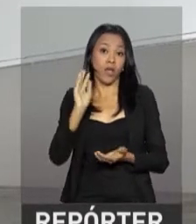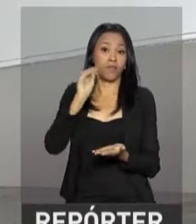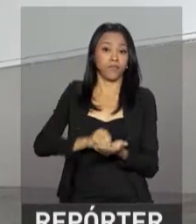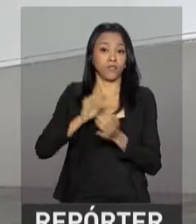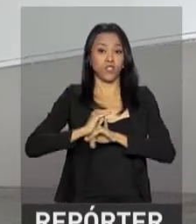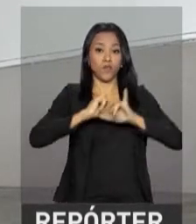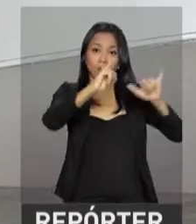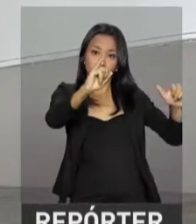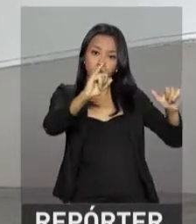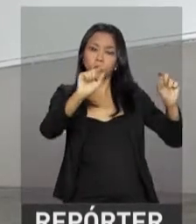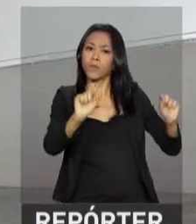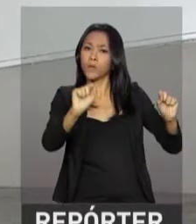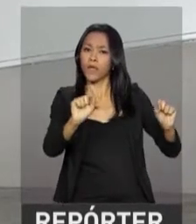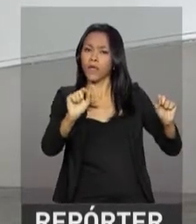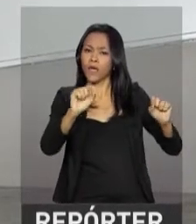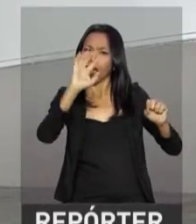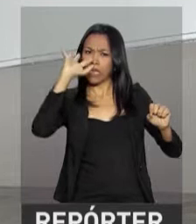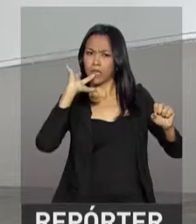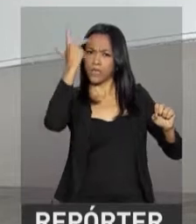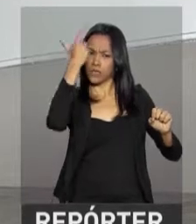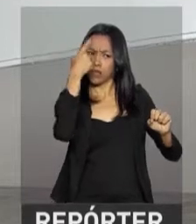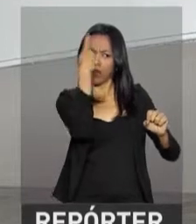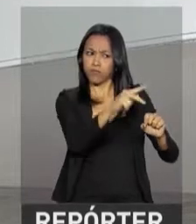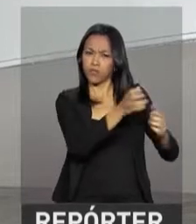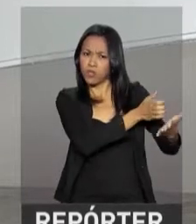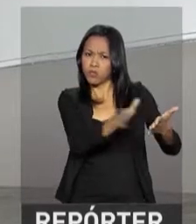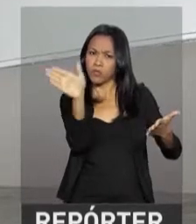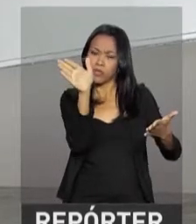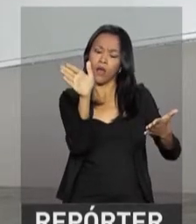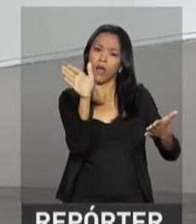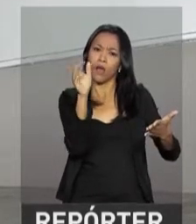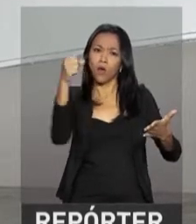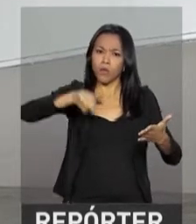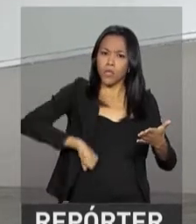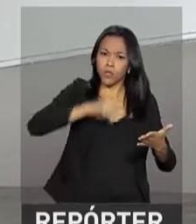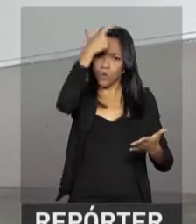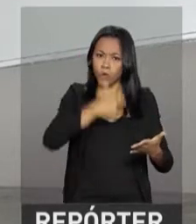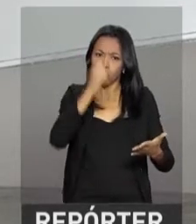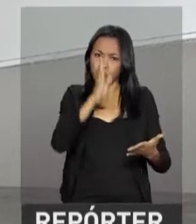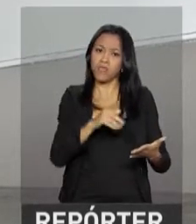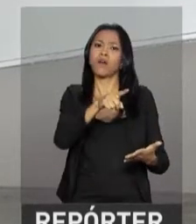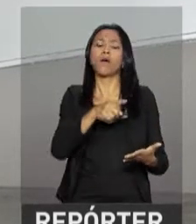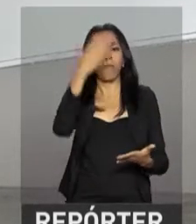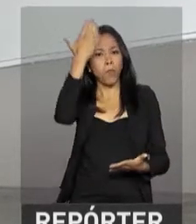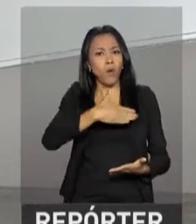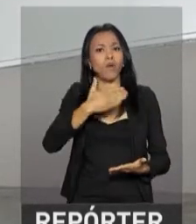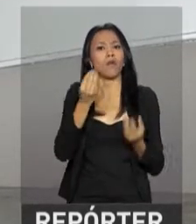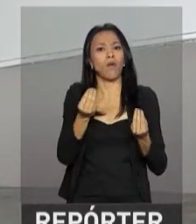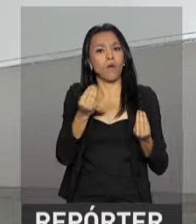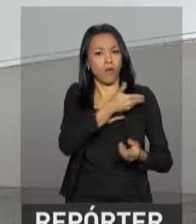abre aspas a decisão demonstra uma vez mais o caráter autoritário da